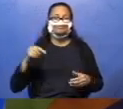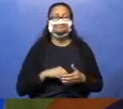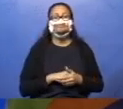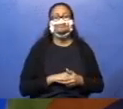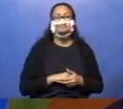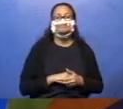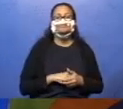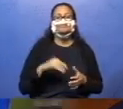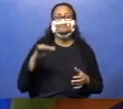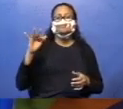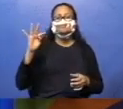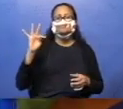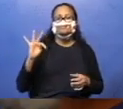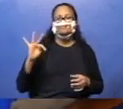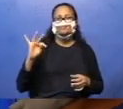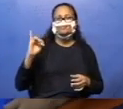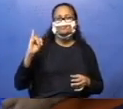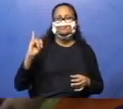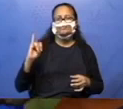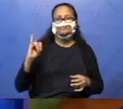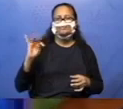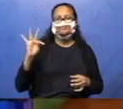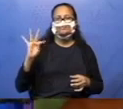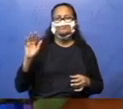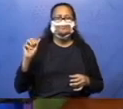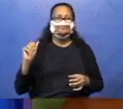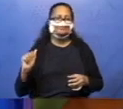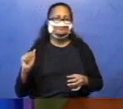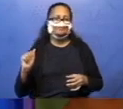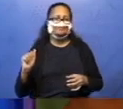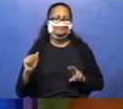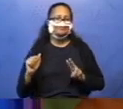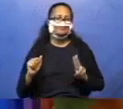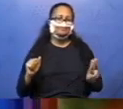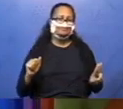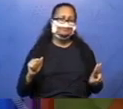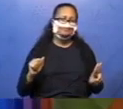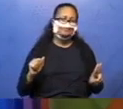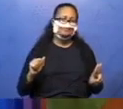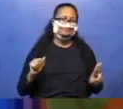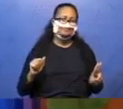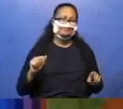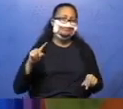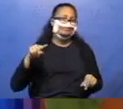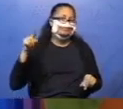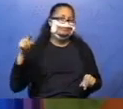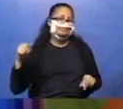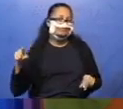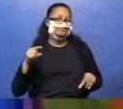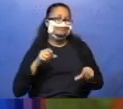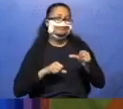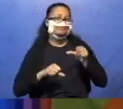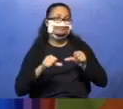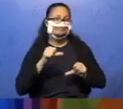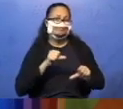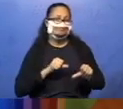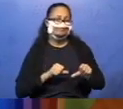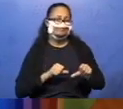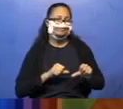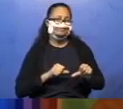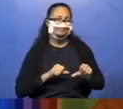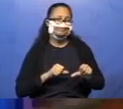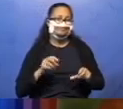Tita, um apelido de uma pessoa aí. E quando eu coloco o tio, vira o titã,